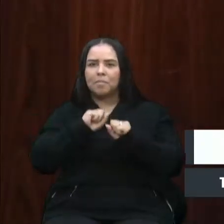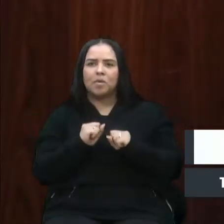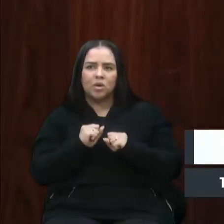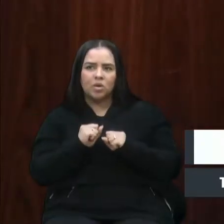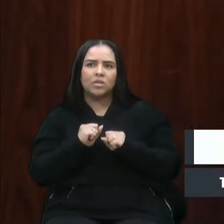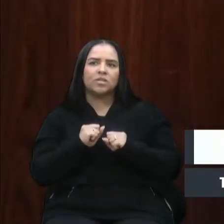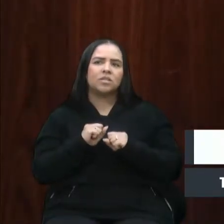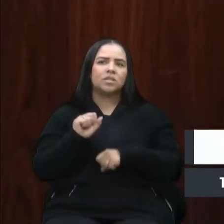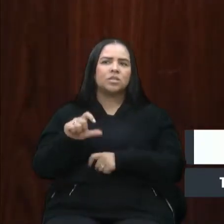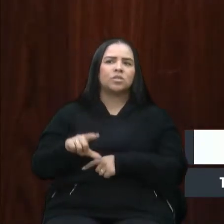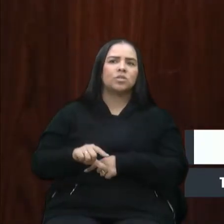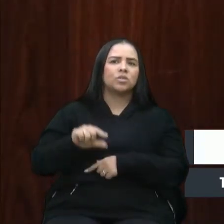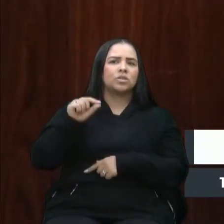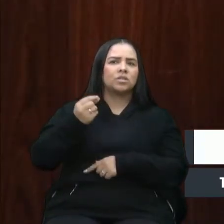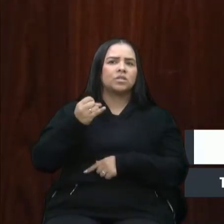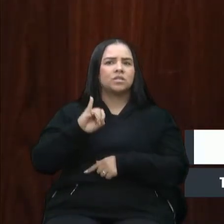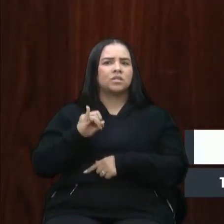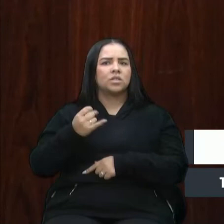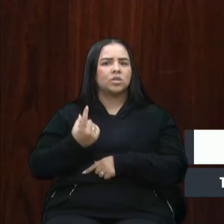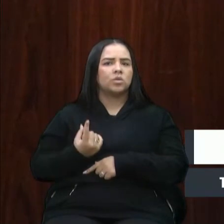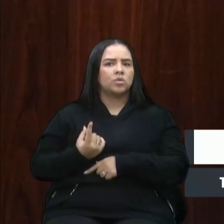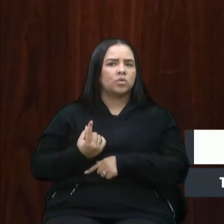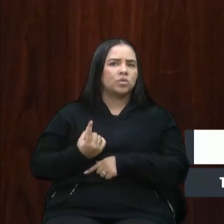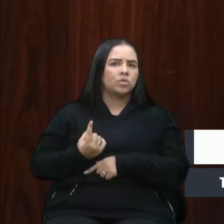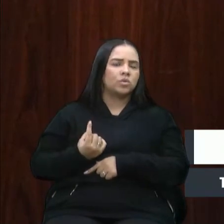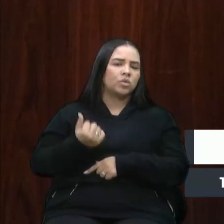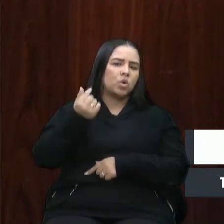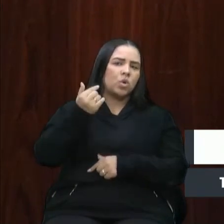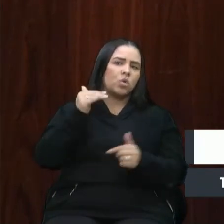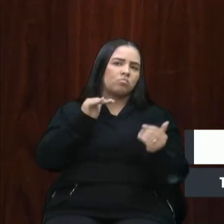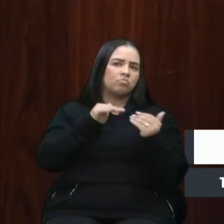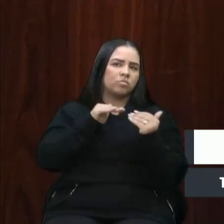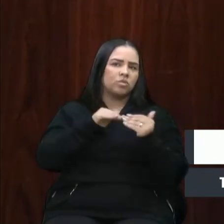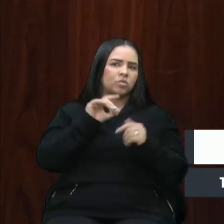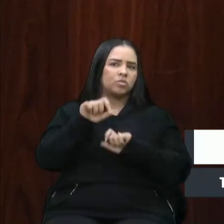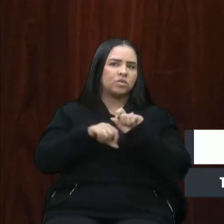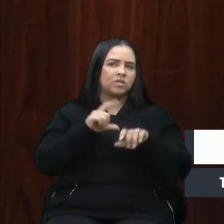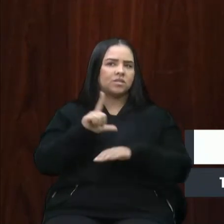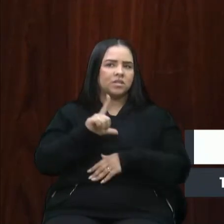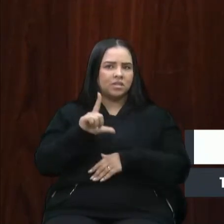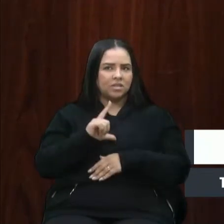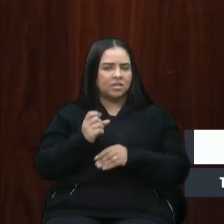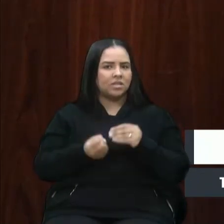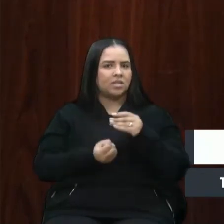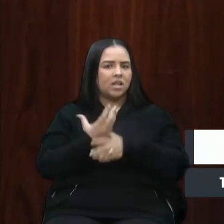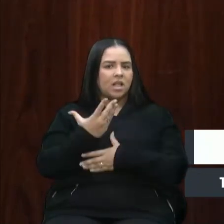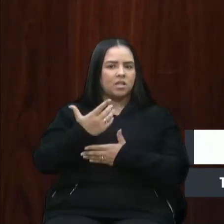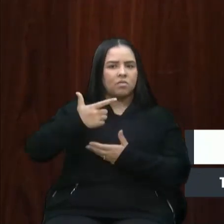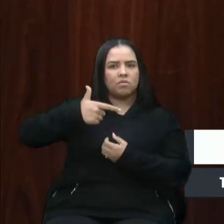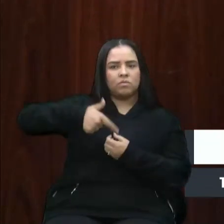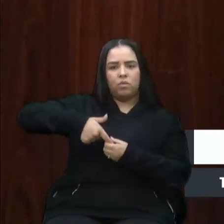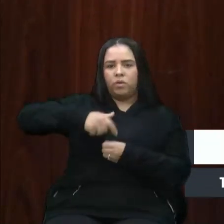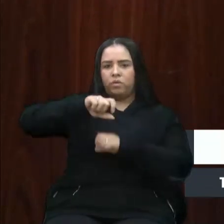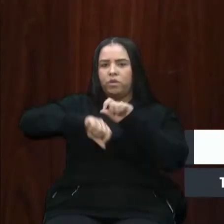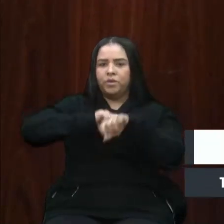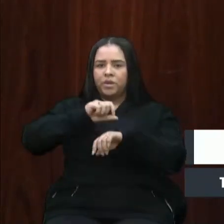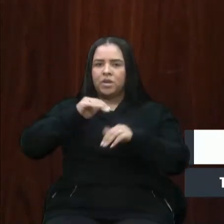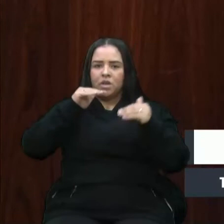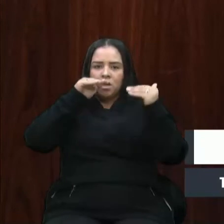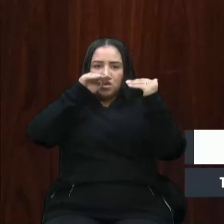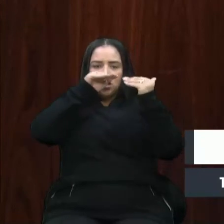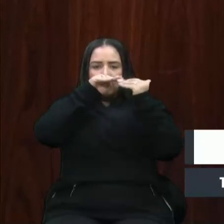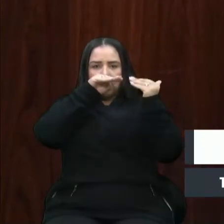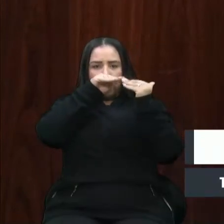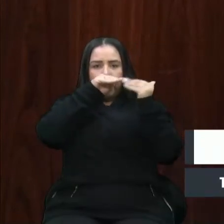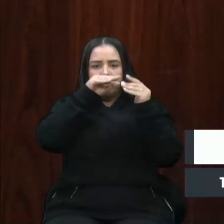escolher se o preço iria ser de acordo com a fabricação do combustível ou de acordo com